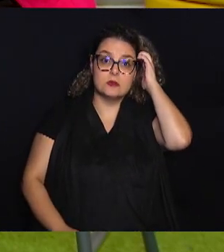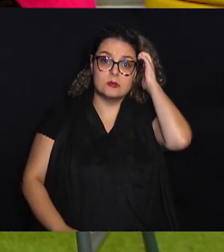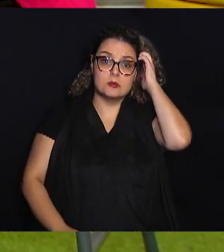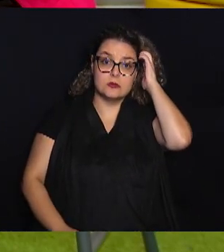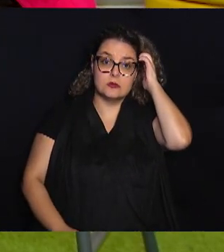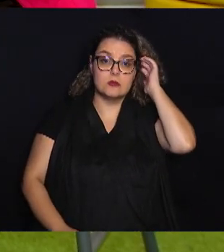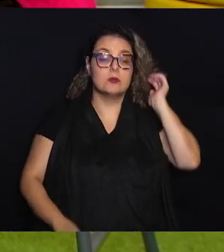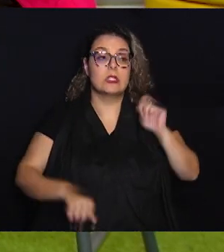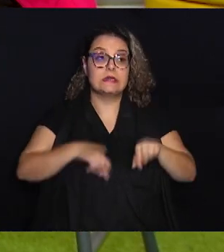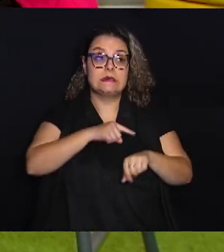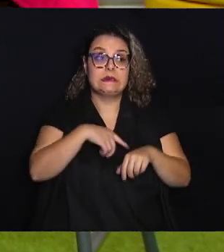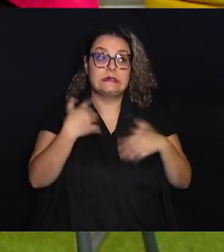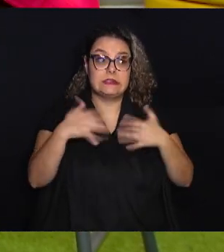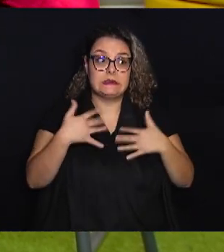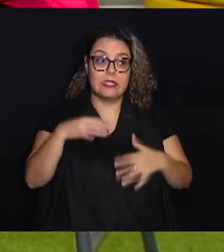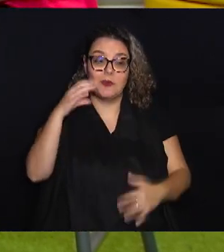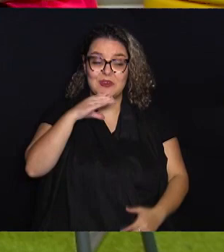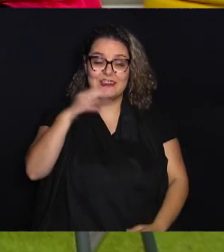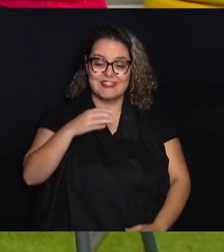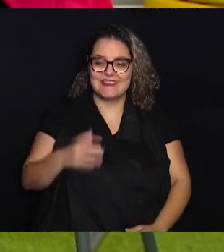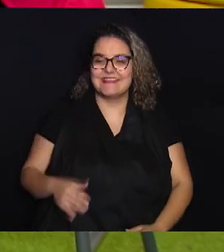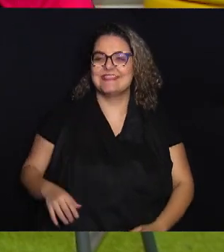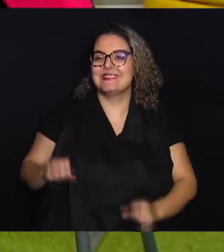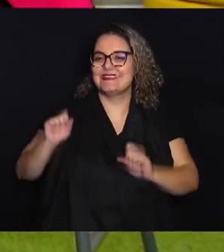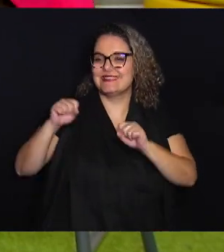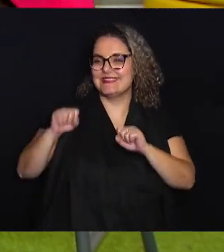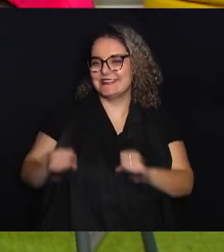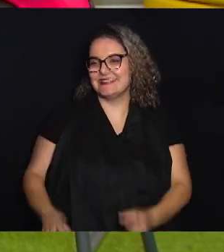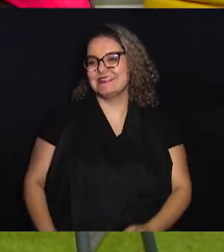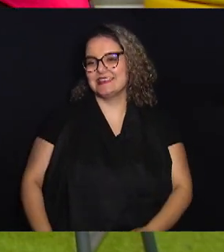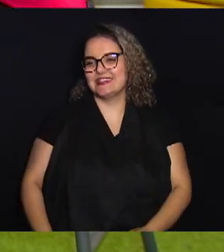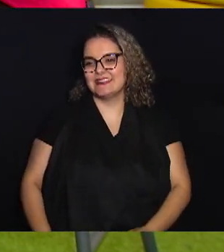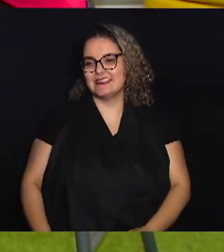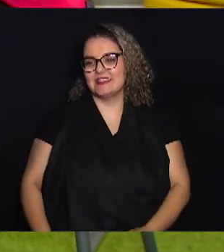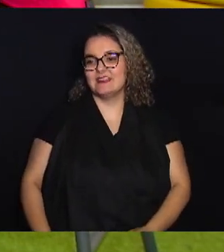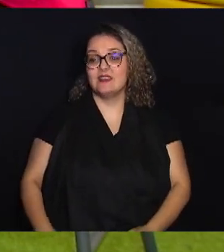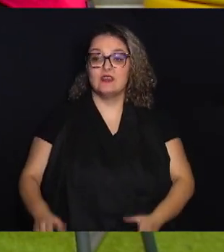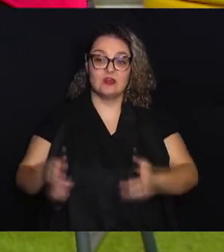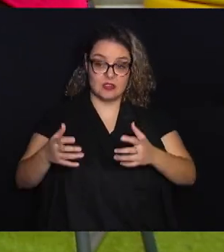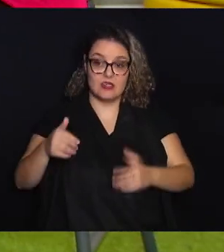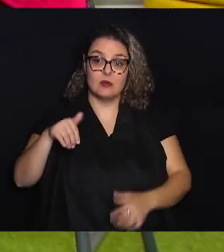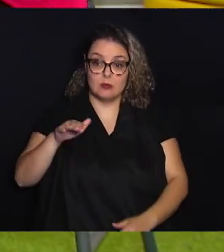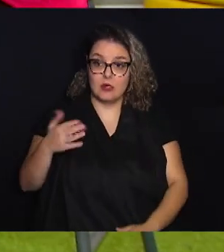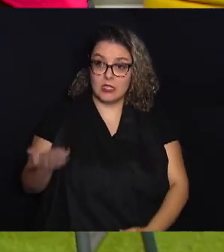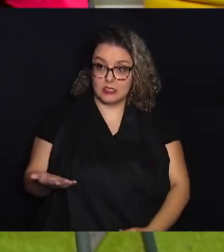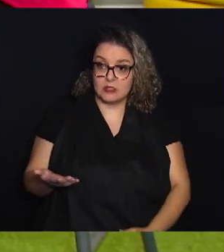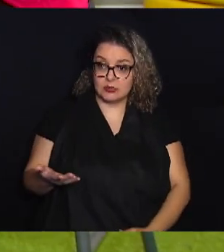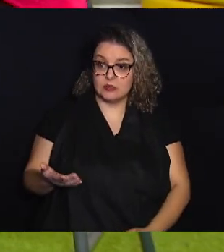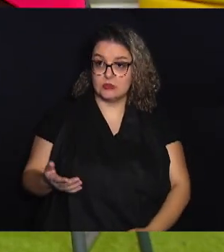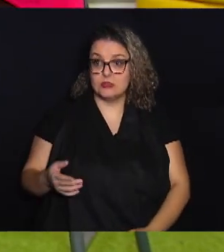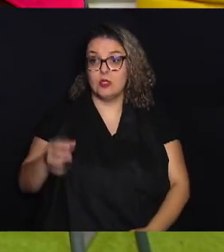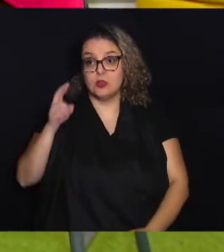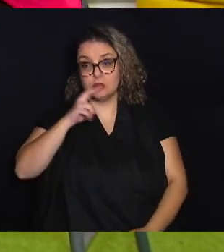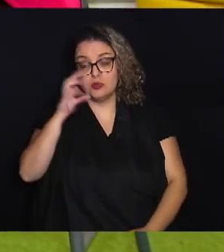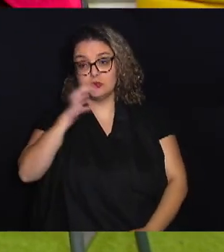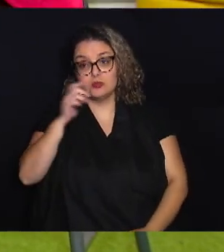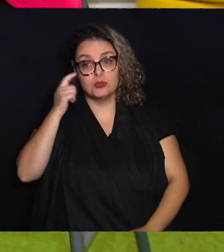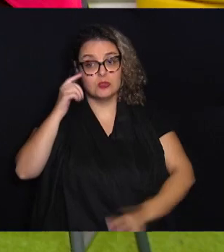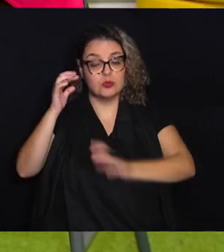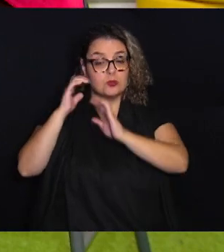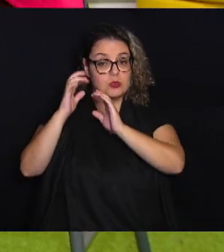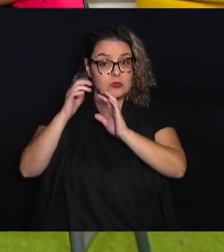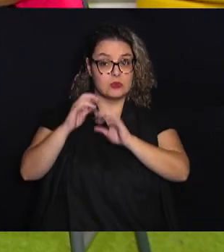tempo passou rapidinho, viu, Lilian? Bem, eu queria, assim, acho que cada vez mais, acho que se faz urgente